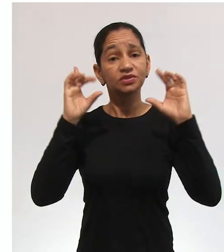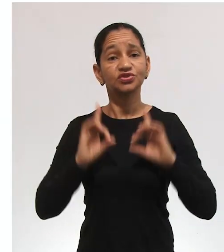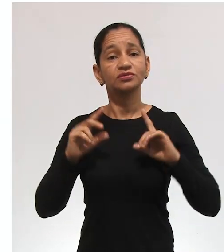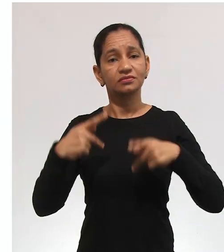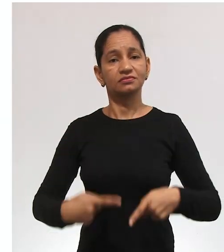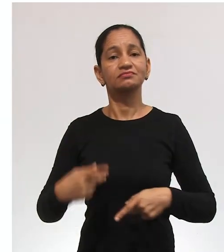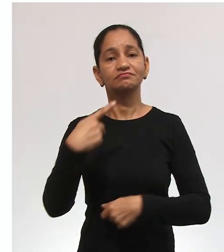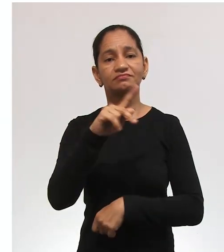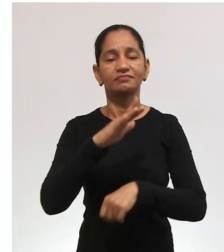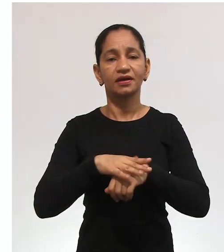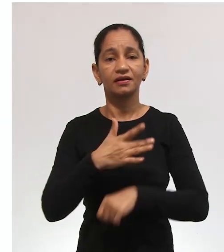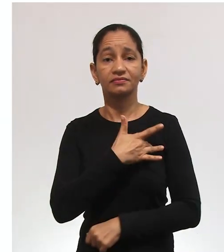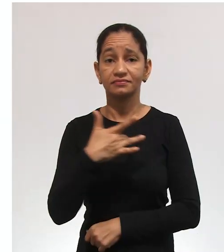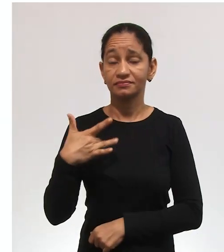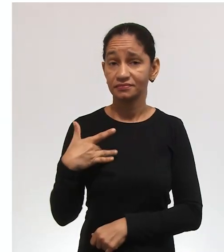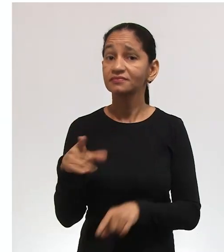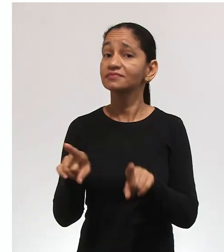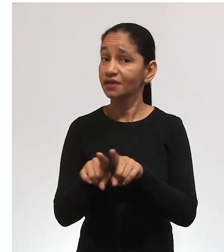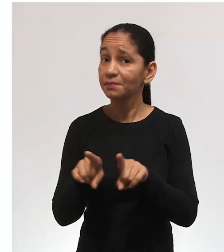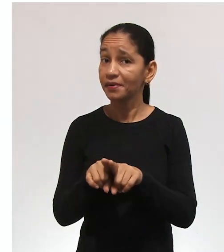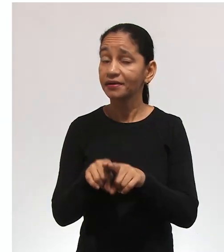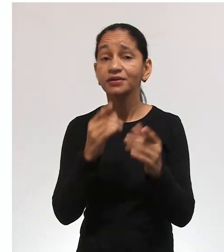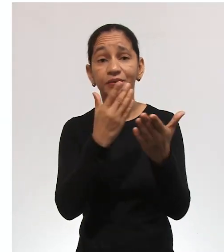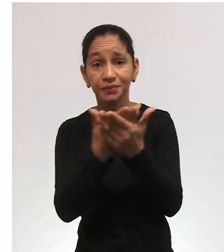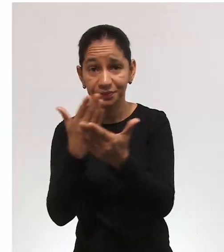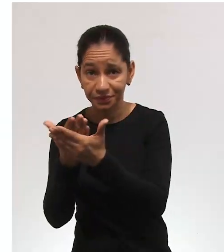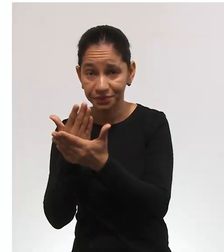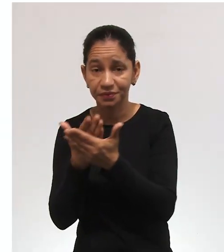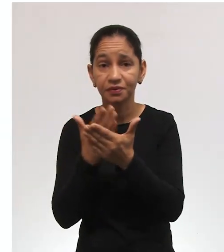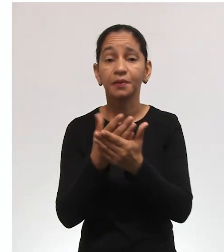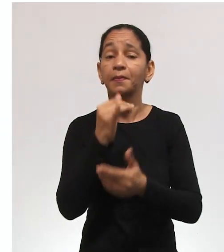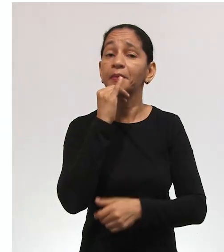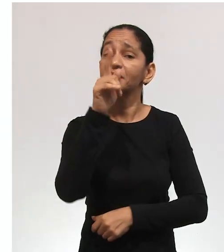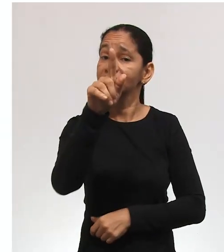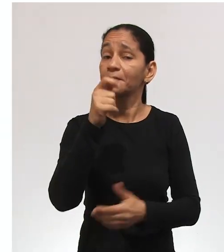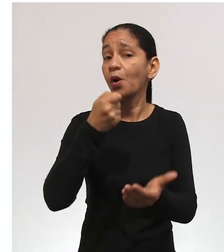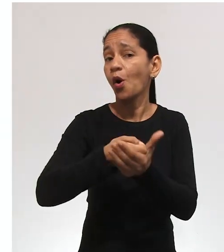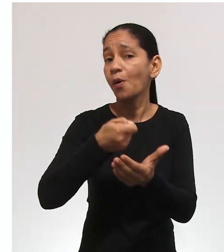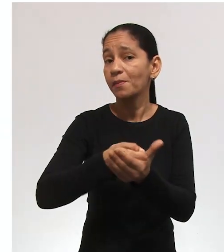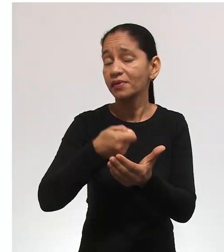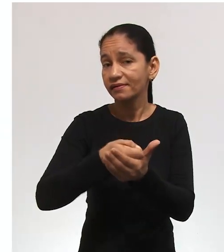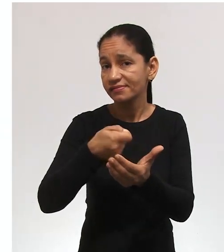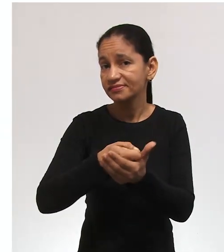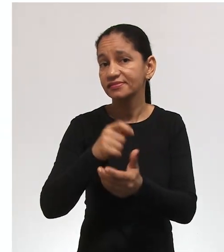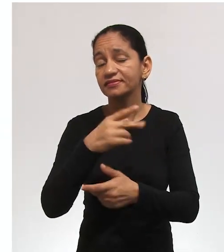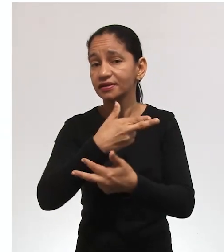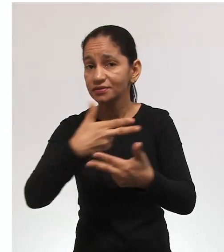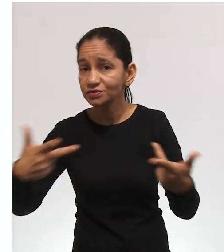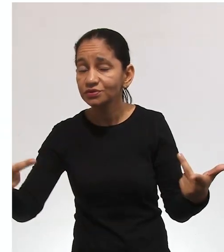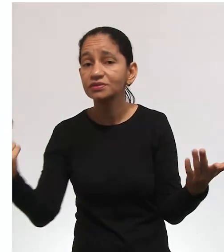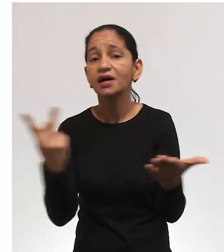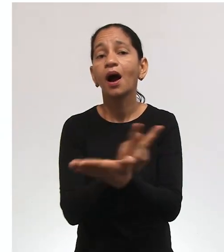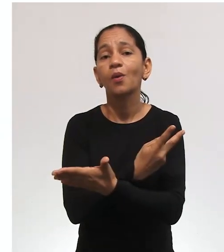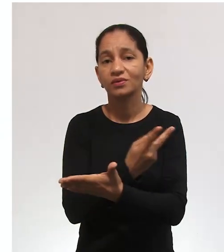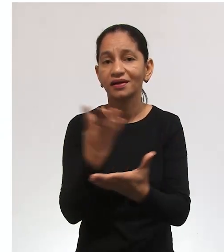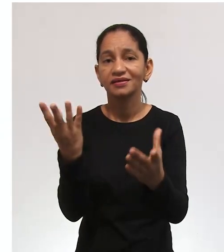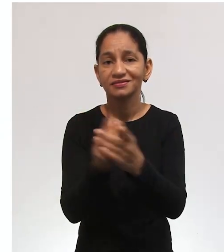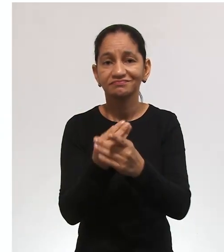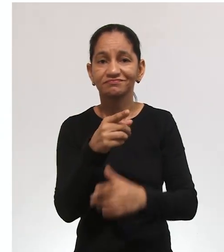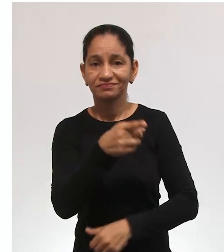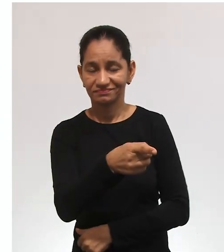do trabalhador. Então vamos estudar para isso as obrigações decorrentes das relações de